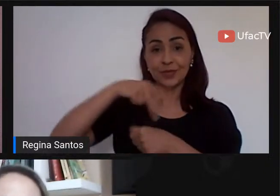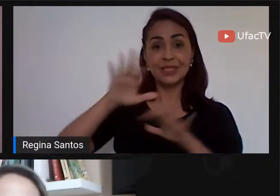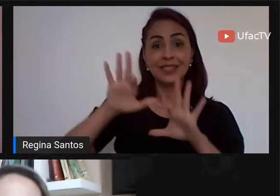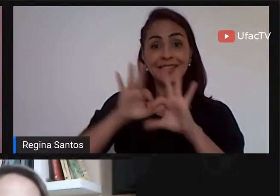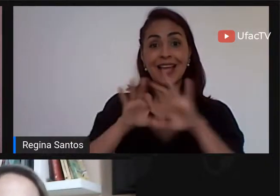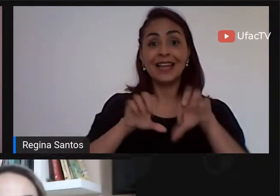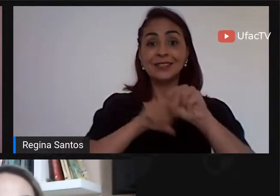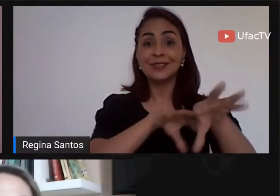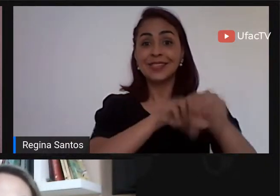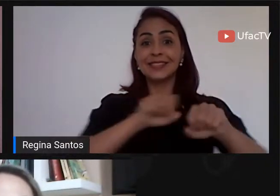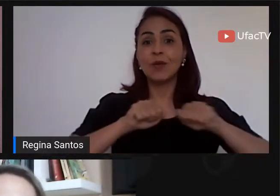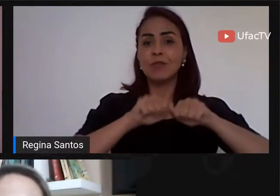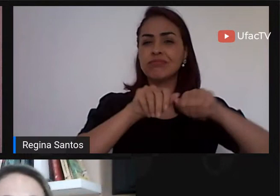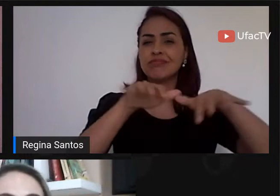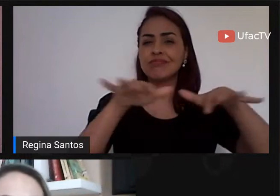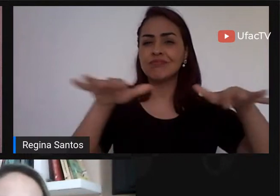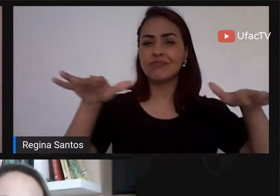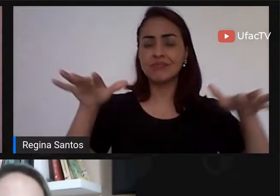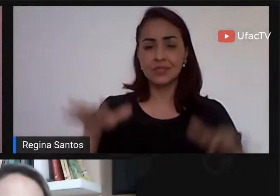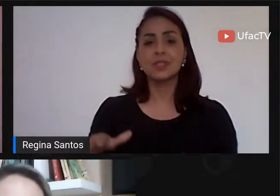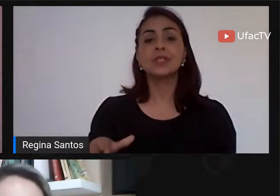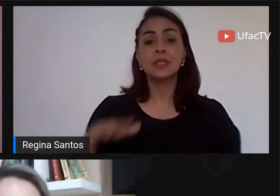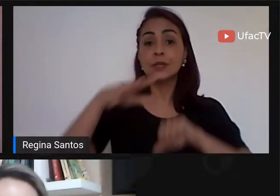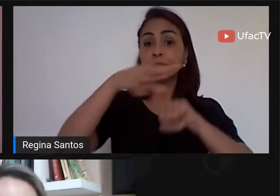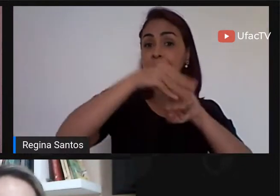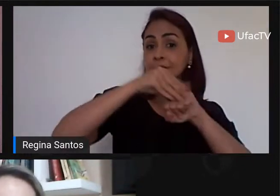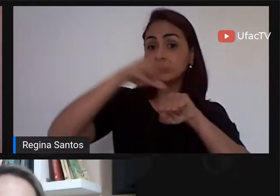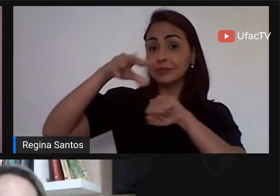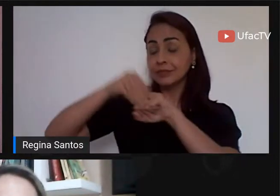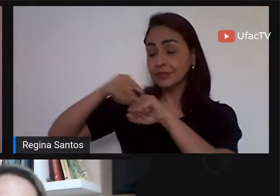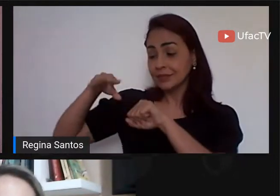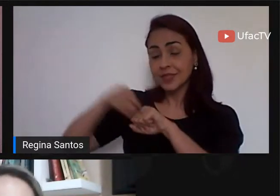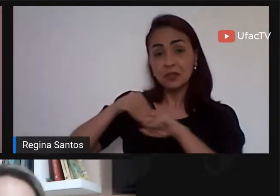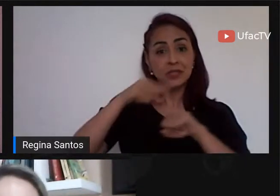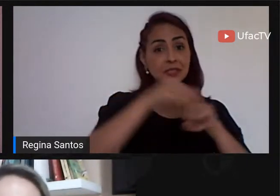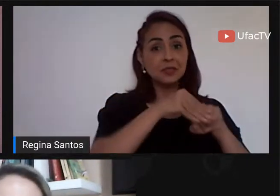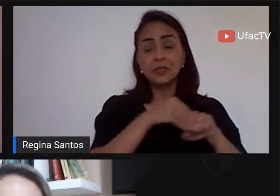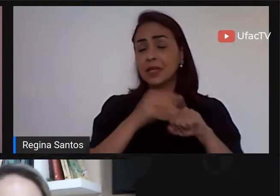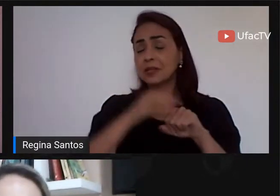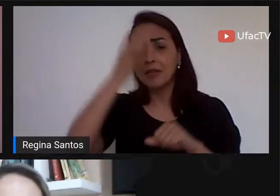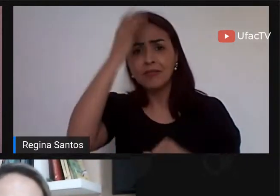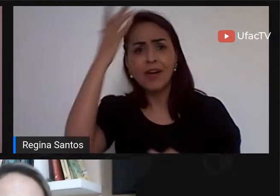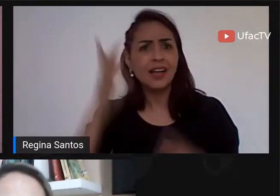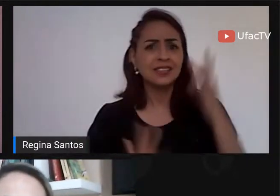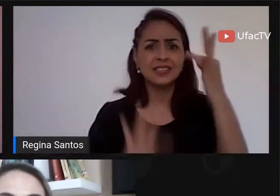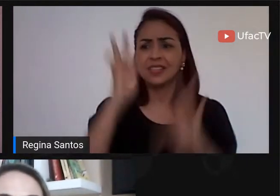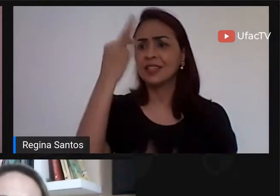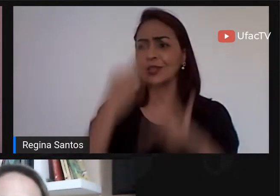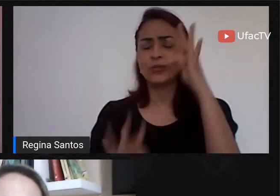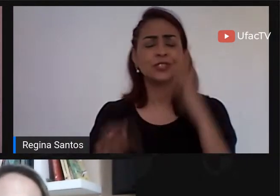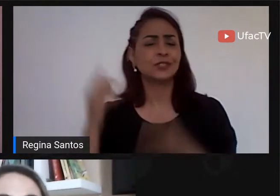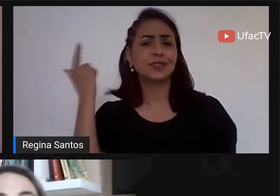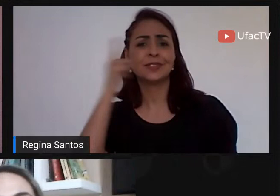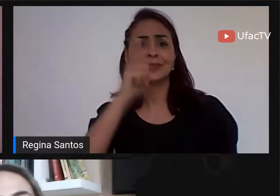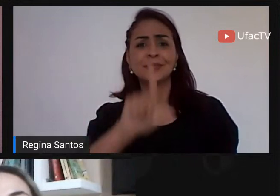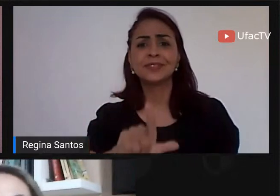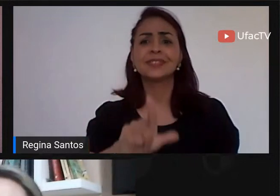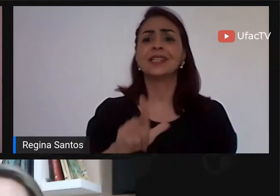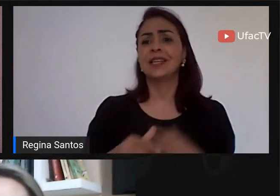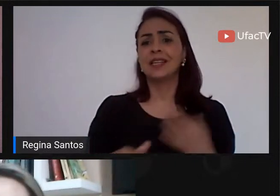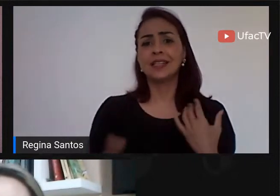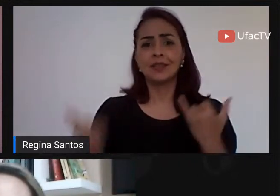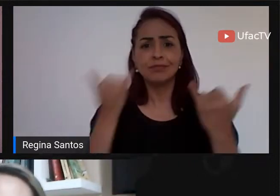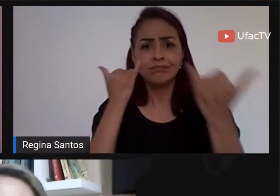aprendizagem, né, o conhecimento parece estar à disposição de todos e em diversos espaços, nós temos